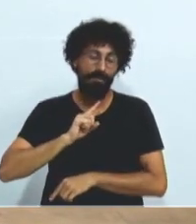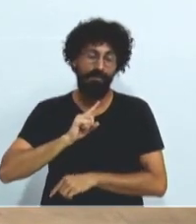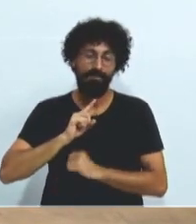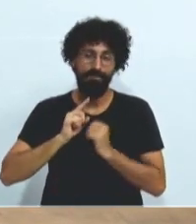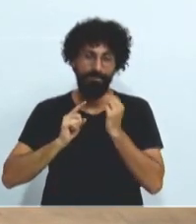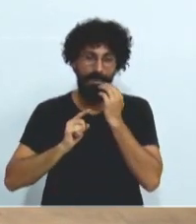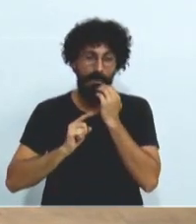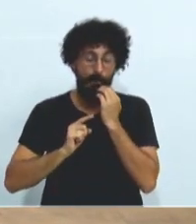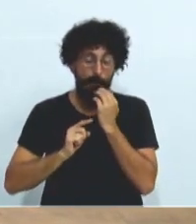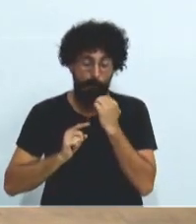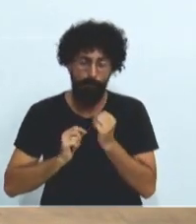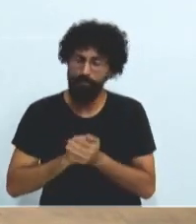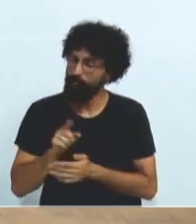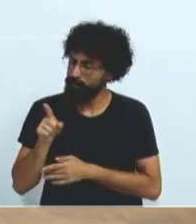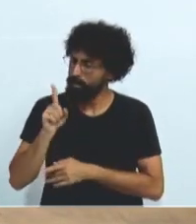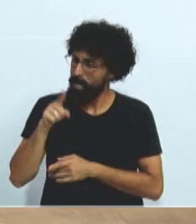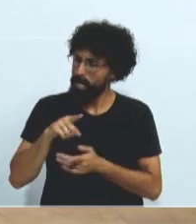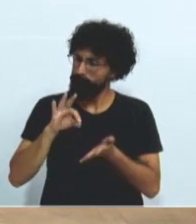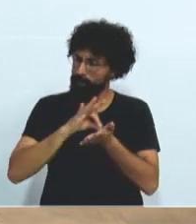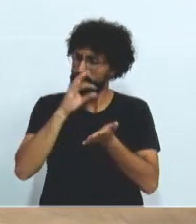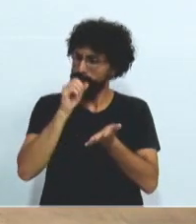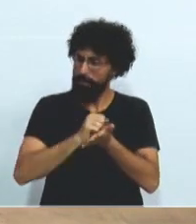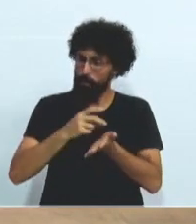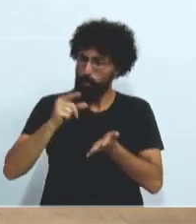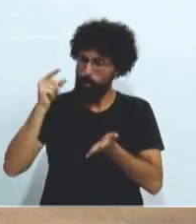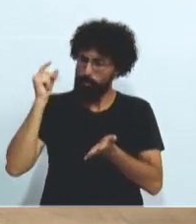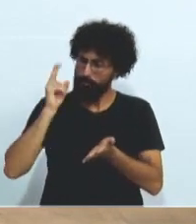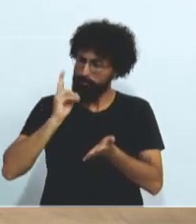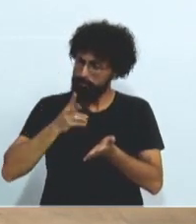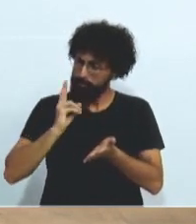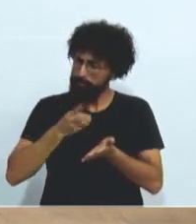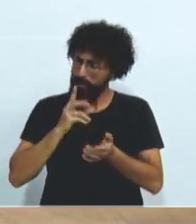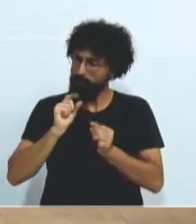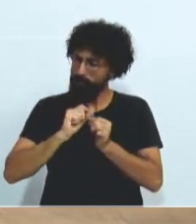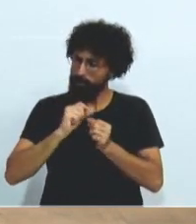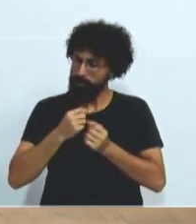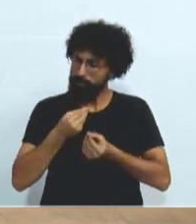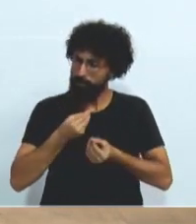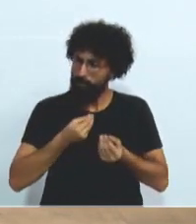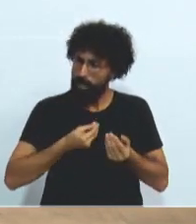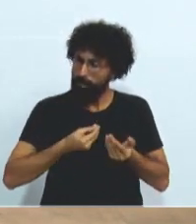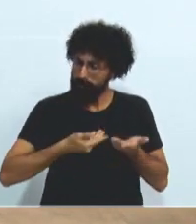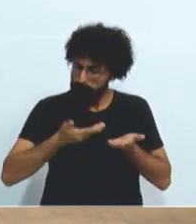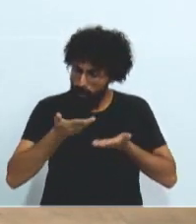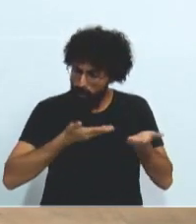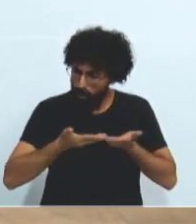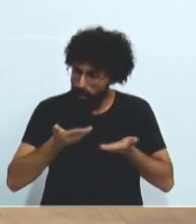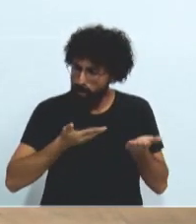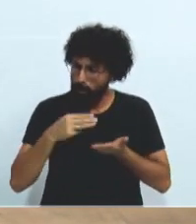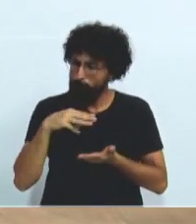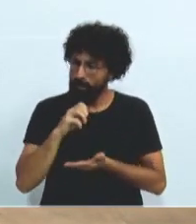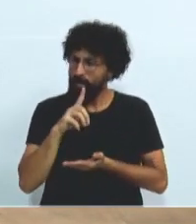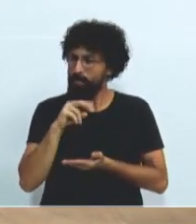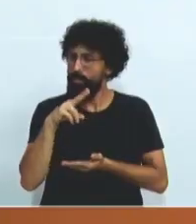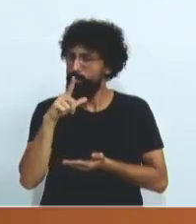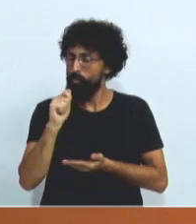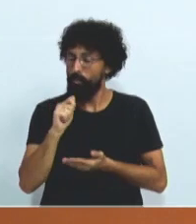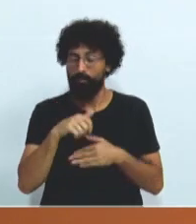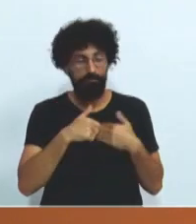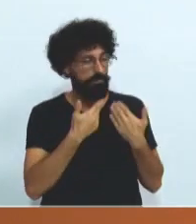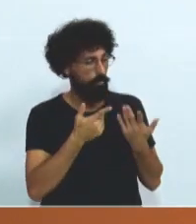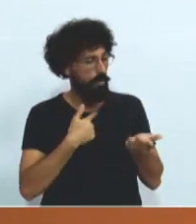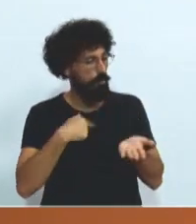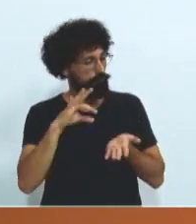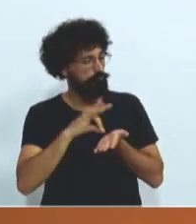você era cadastrado há bastante tempo? Você era um doador assíduo de sangue? Como é que foi essa sua relação primeiro com o cadastro? Com o cadastro, eu me